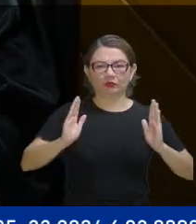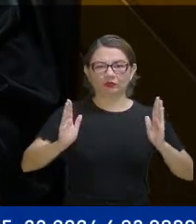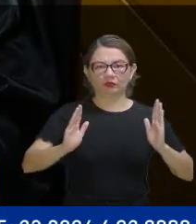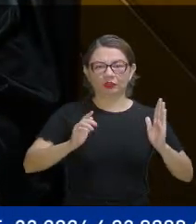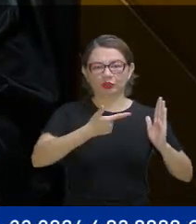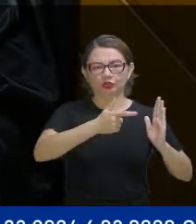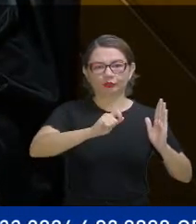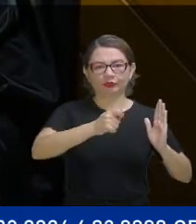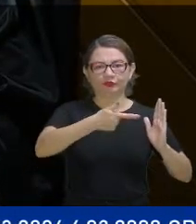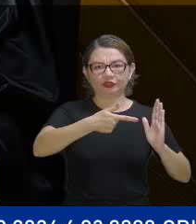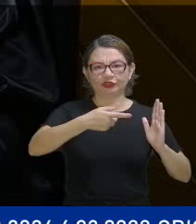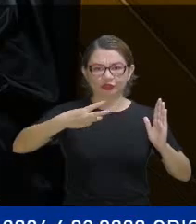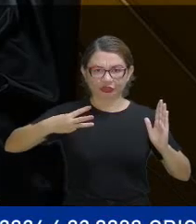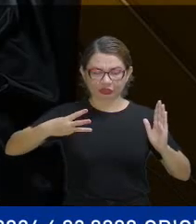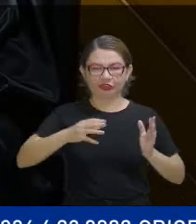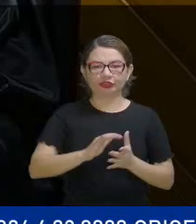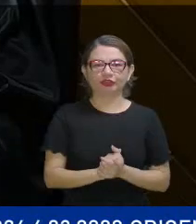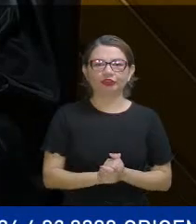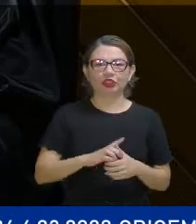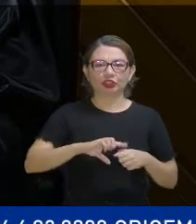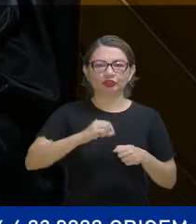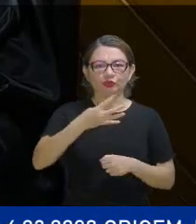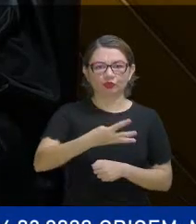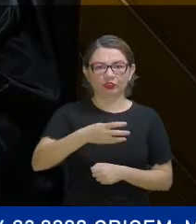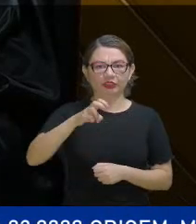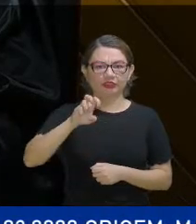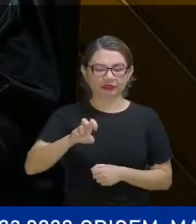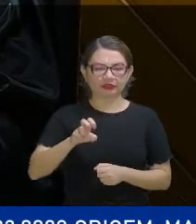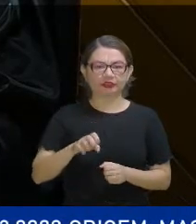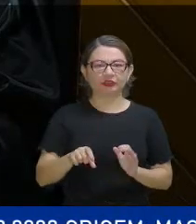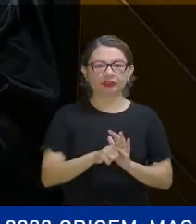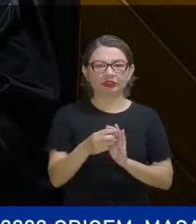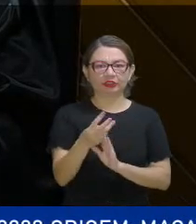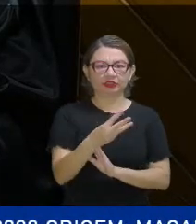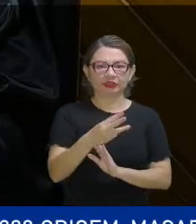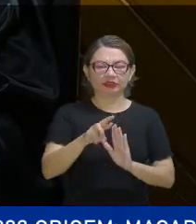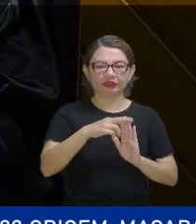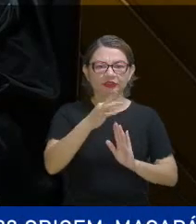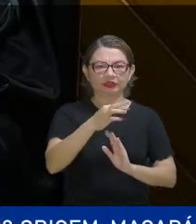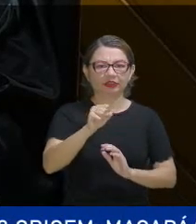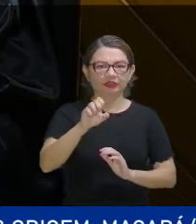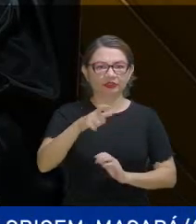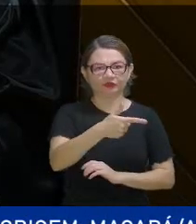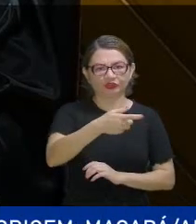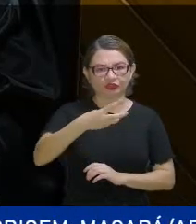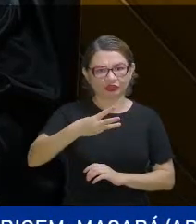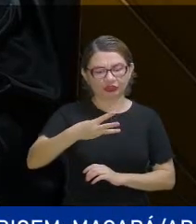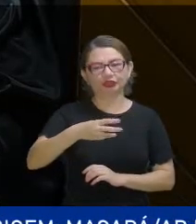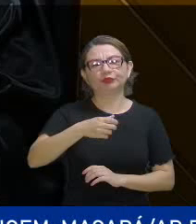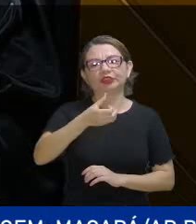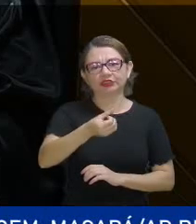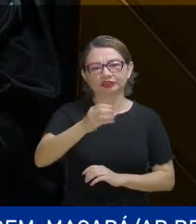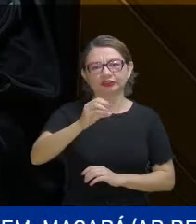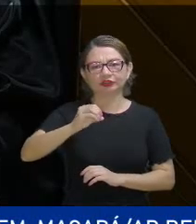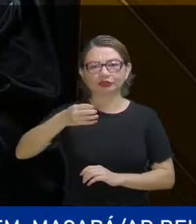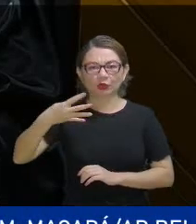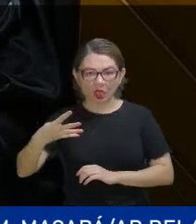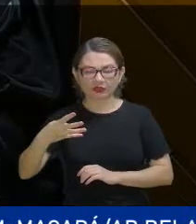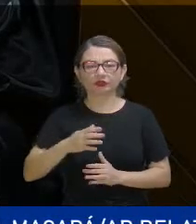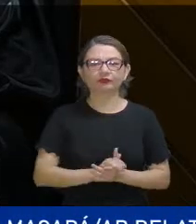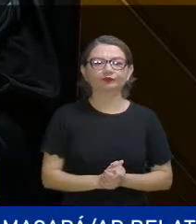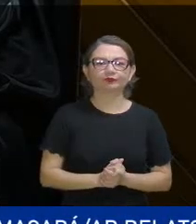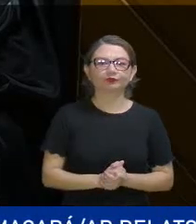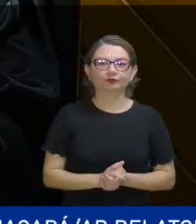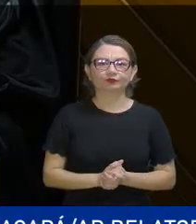financeiro de 2023, nos termos do artigo 45, inciso 3º, da resolução do TSE 23.604.